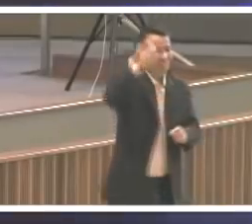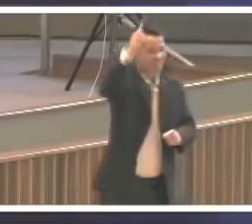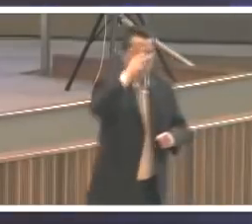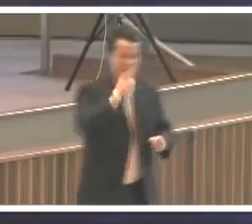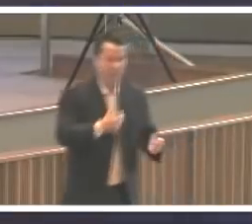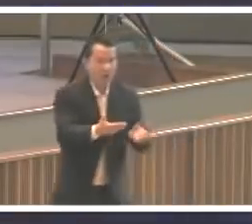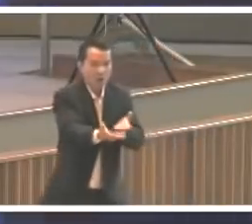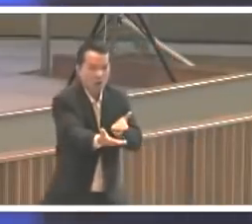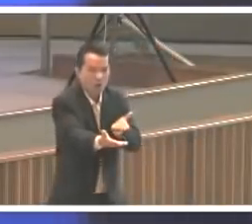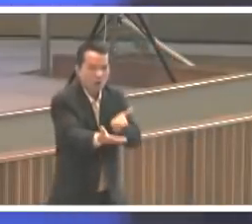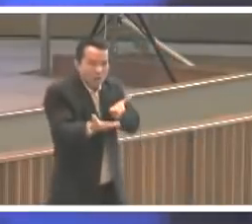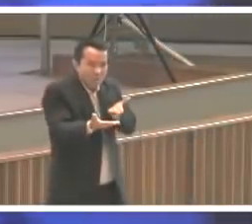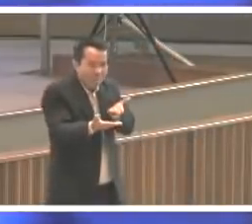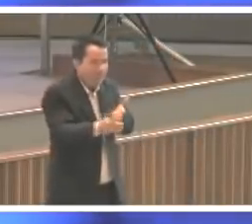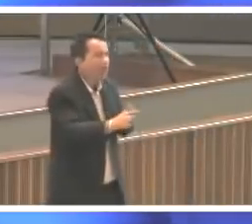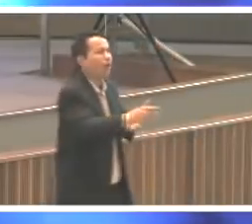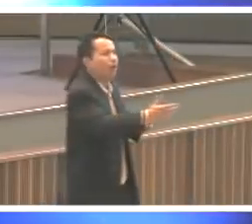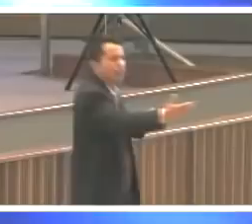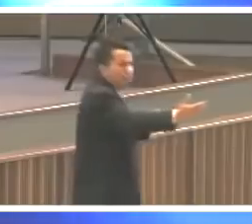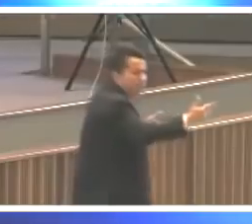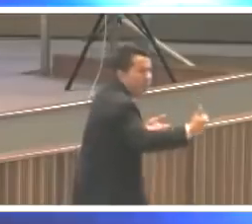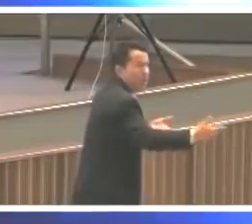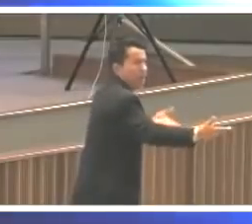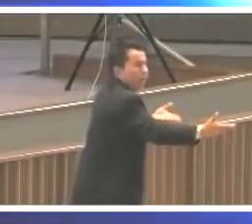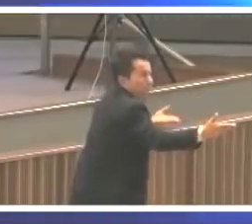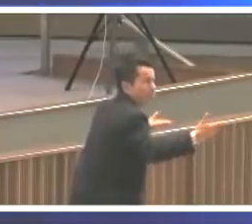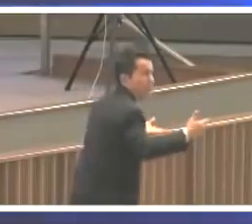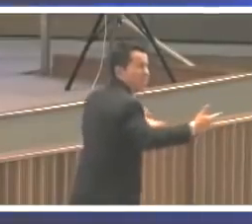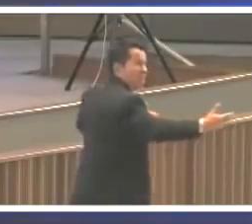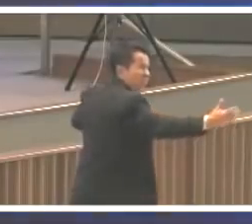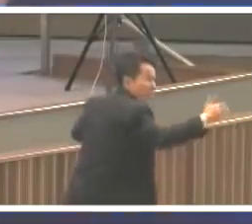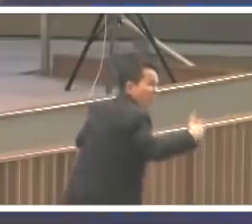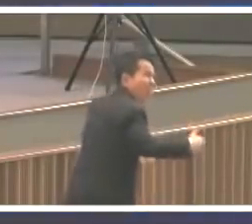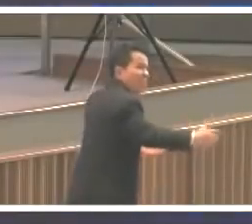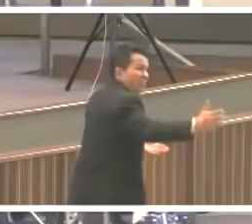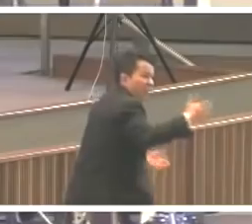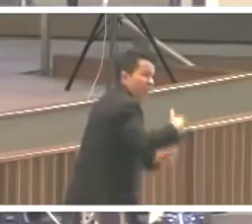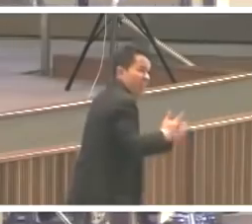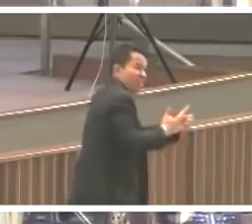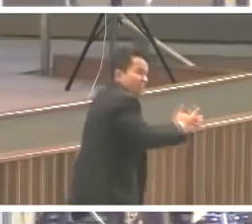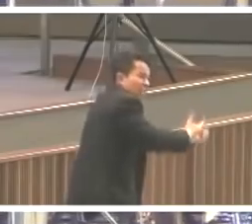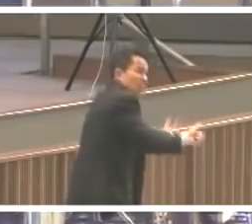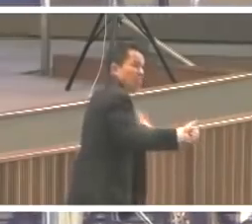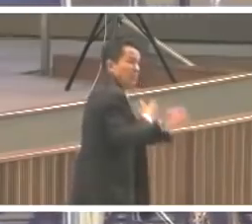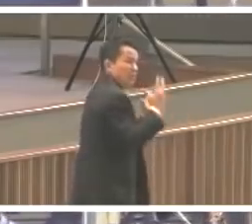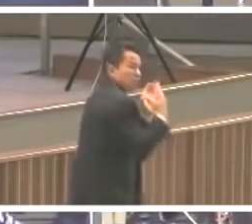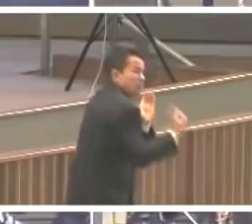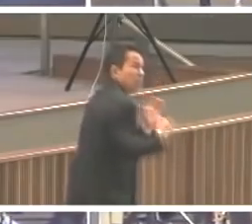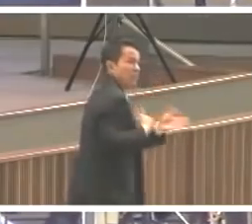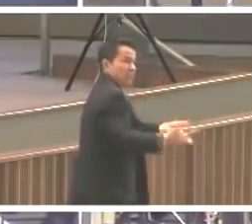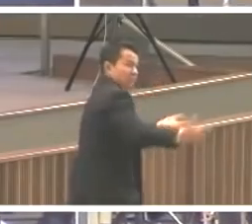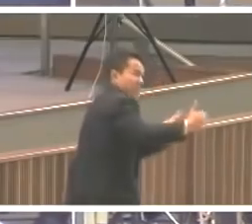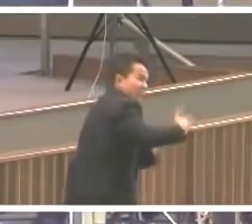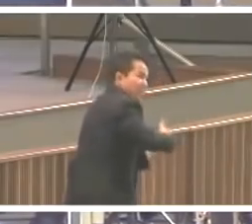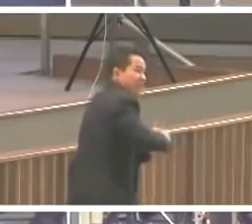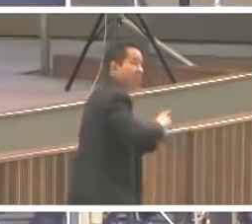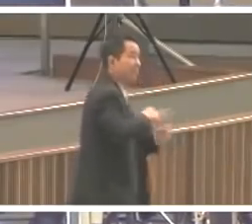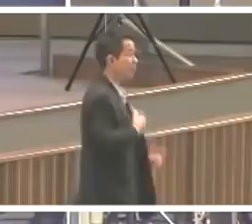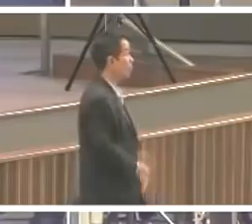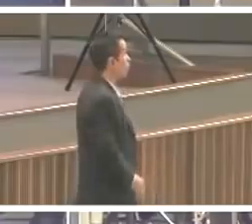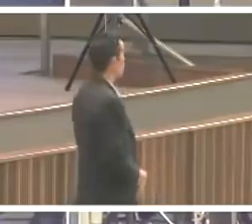isso, o lamento de Jesus: quantas vezes eu quis juntar você como uma galinha junto os seus